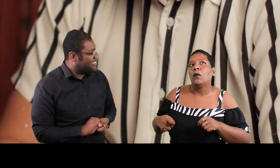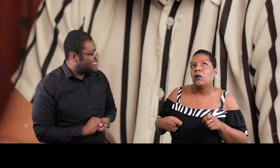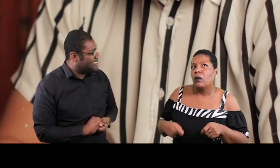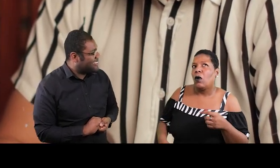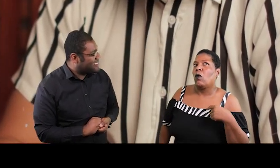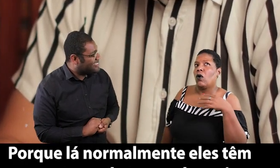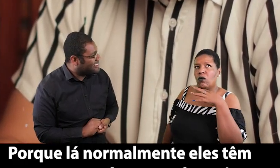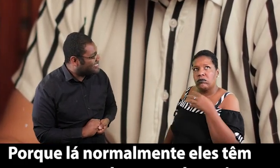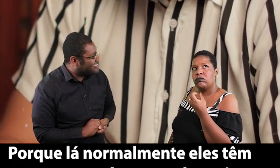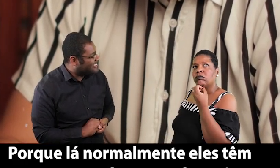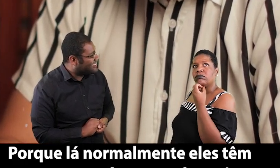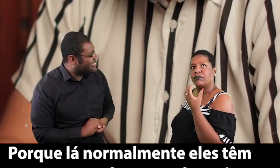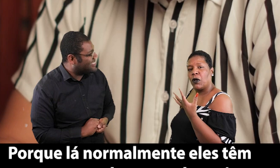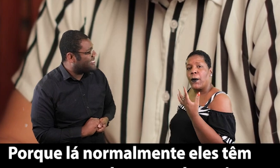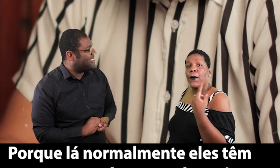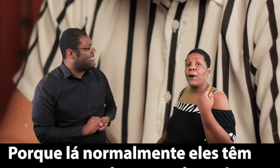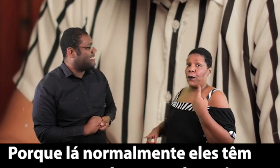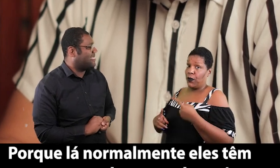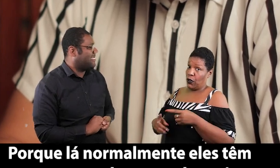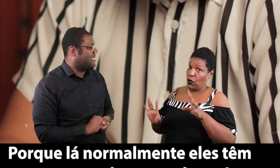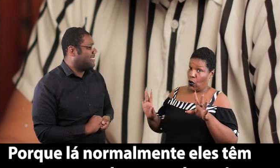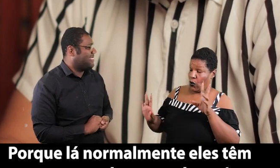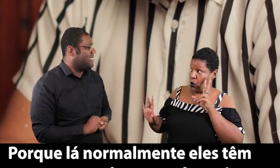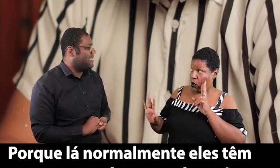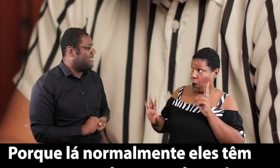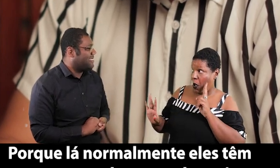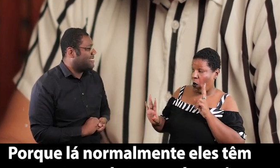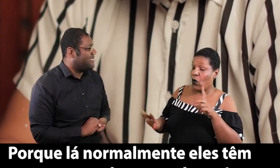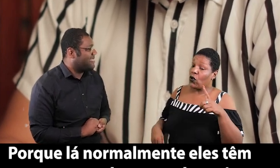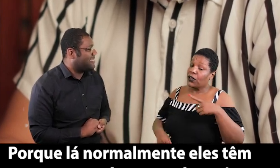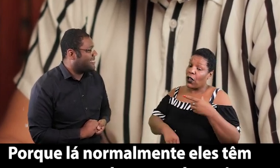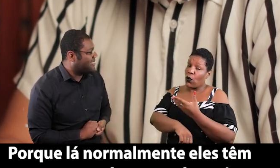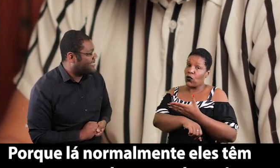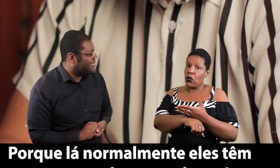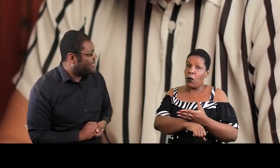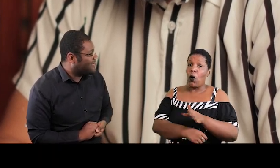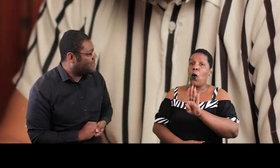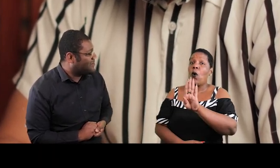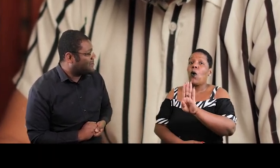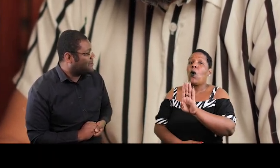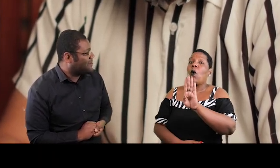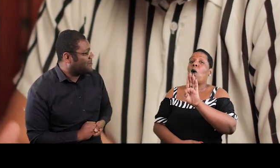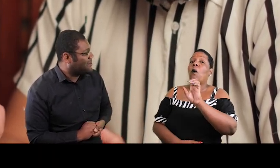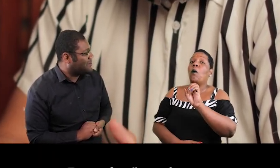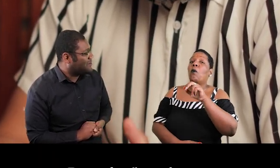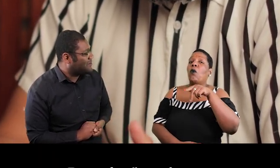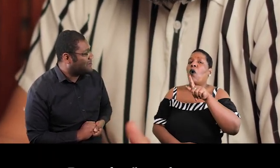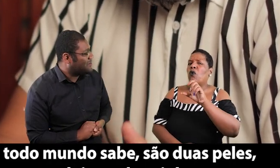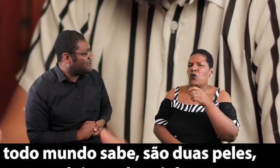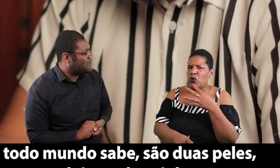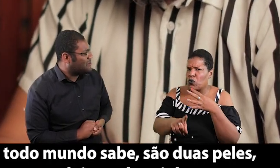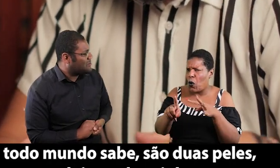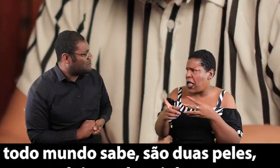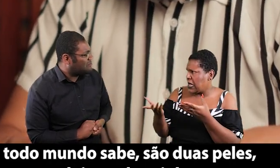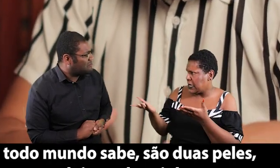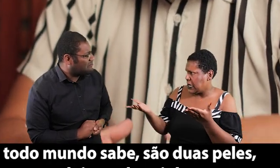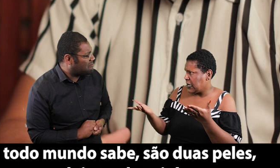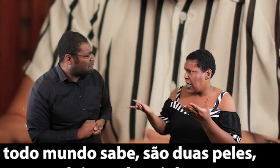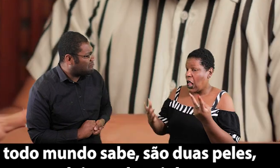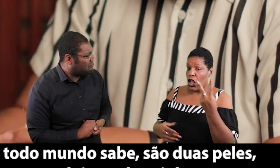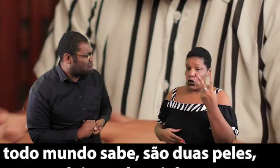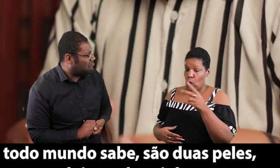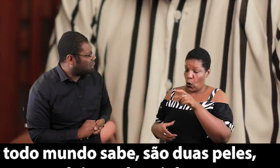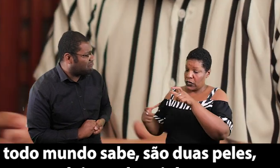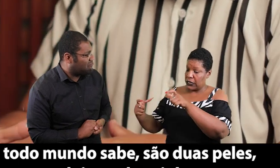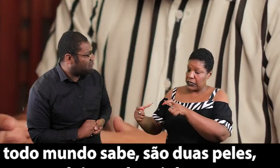bons. Porque lá, normalmente, eles têm o costume de tocar o bongô. O bongô, não sei se todo mundo sabe, são 2